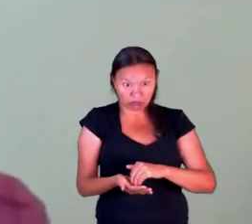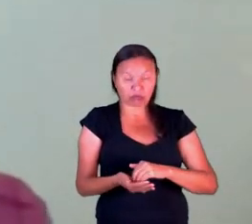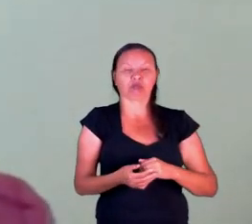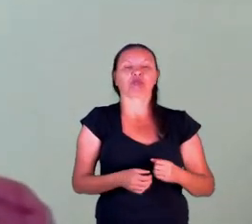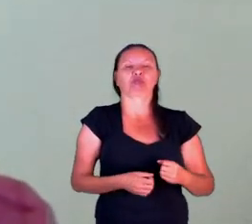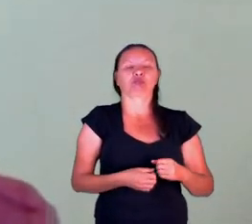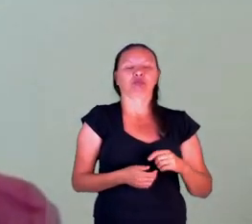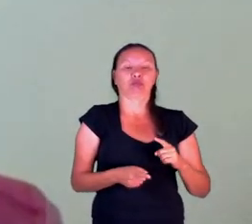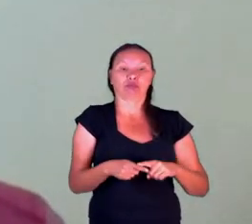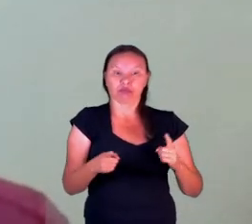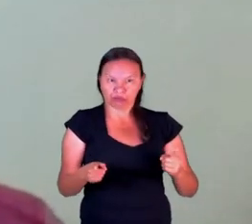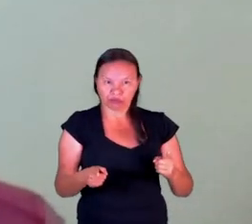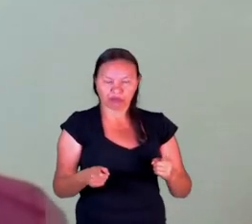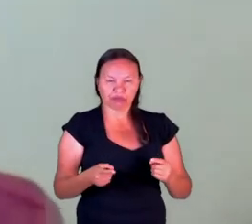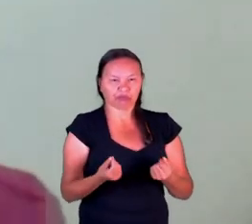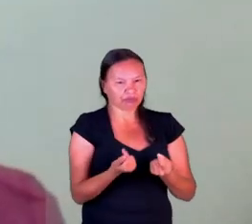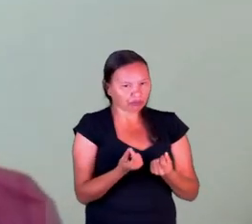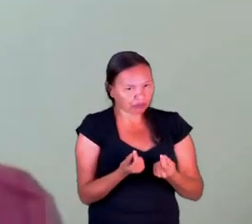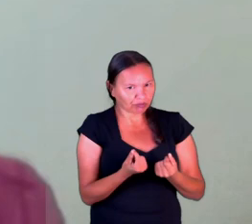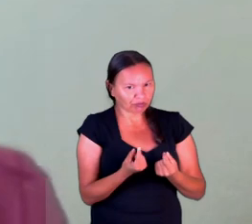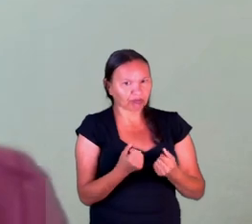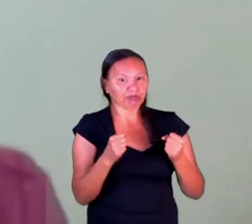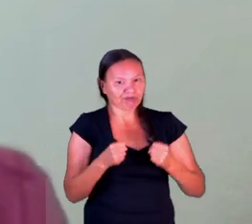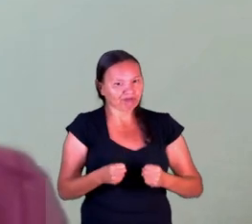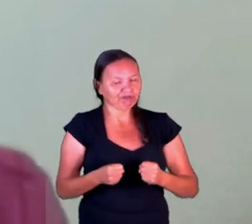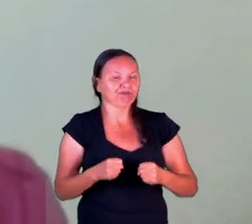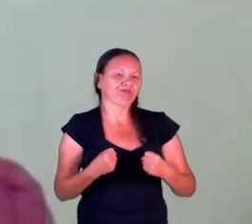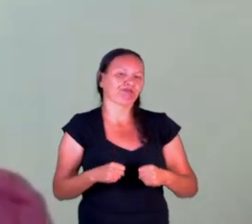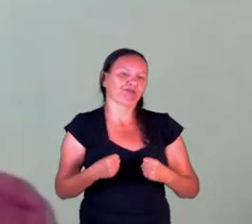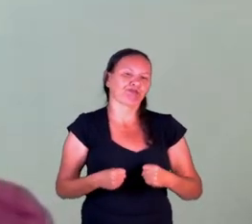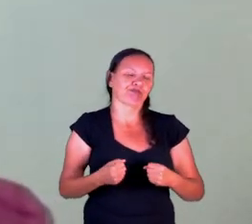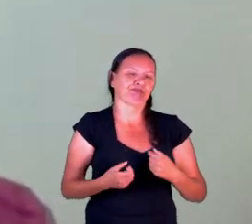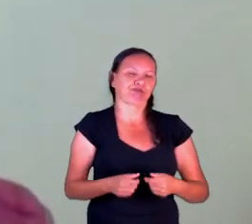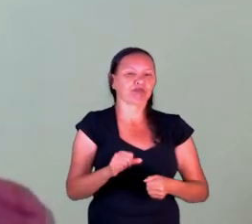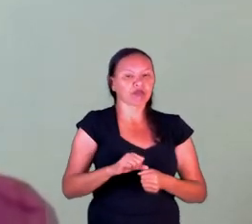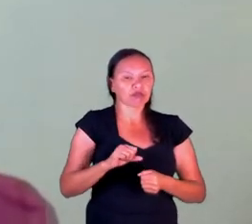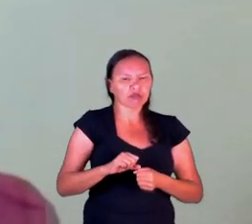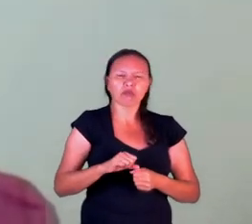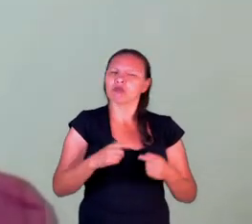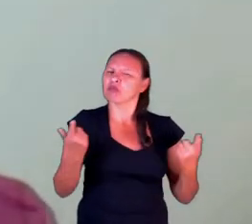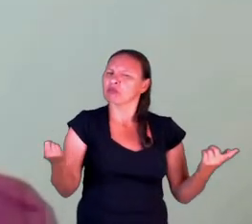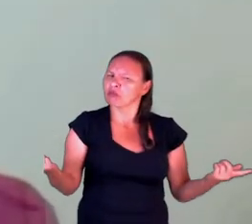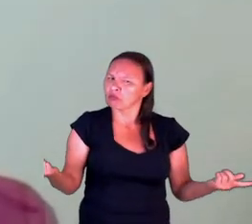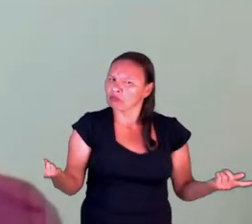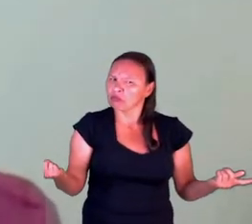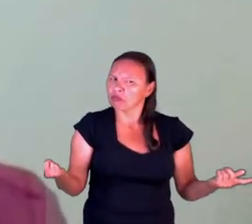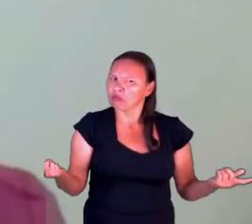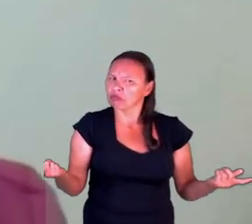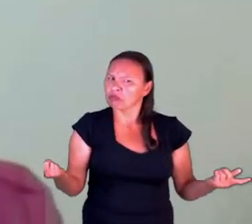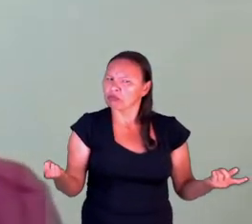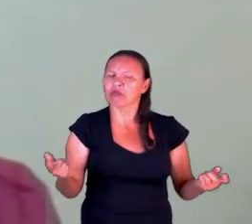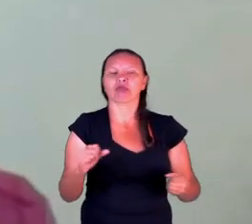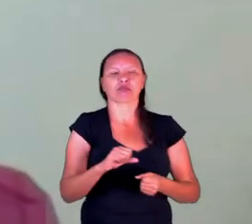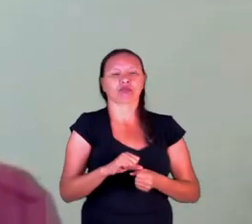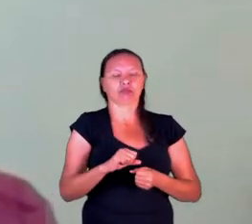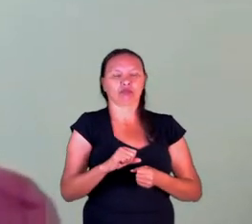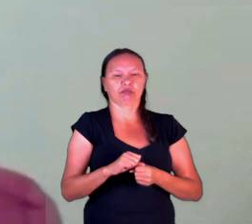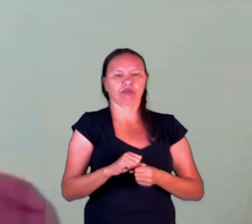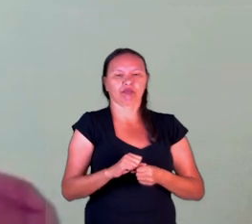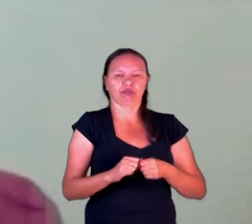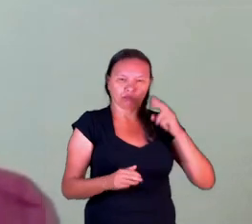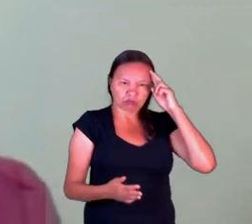isso vai depender de de dinheiro e como fazer para que eh isso se torne uma